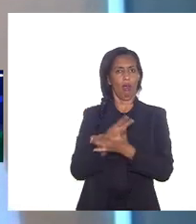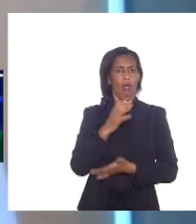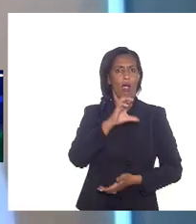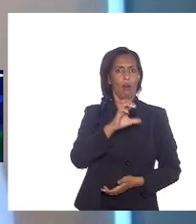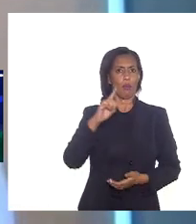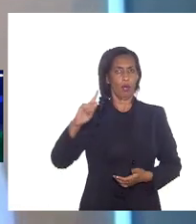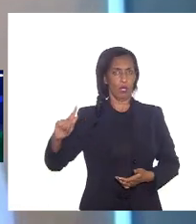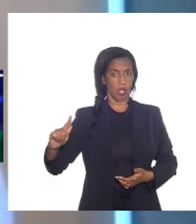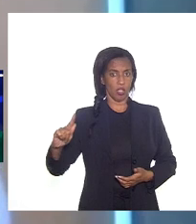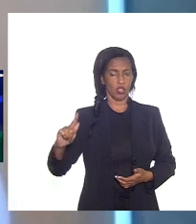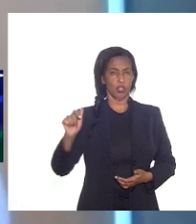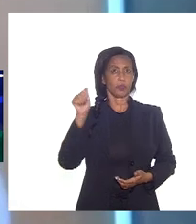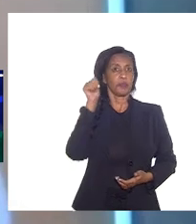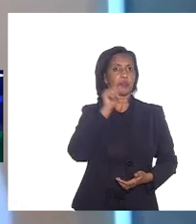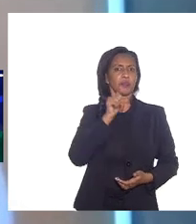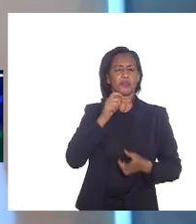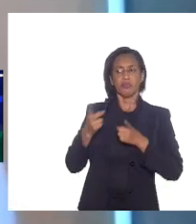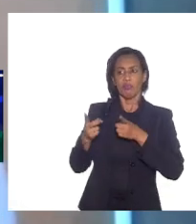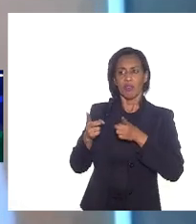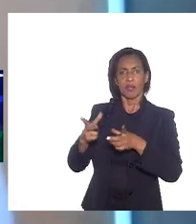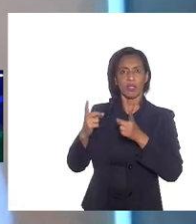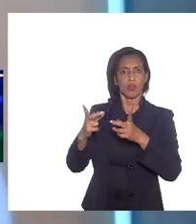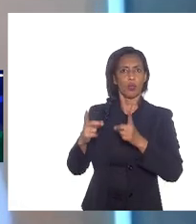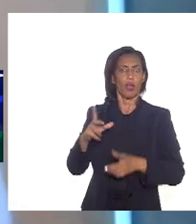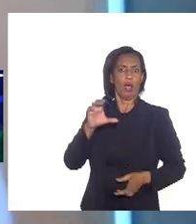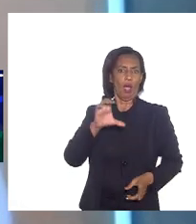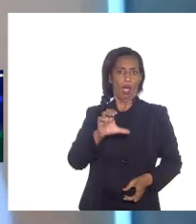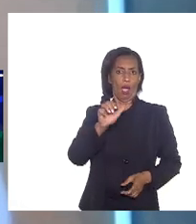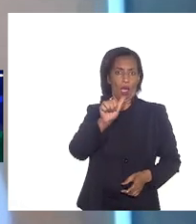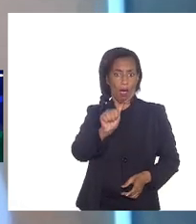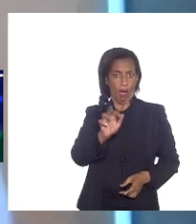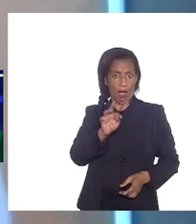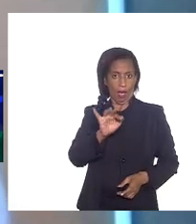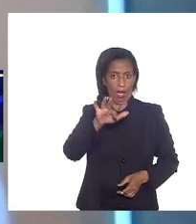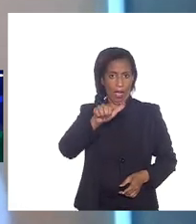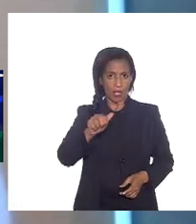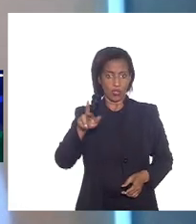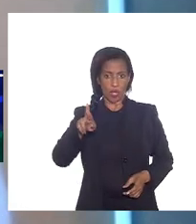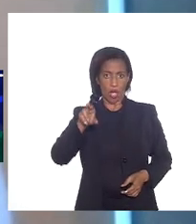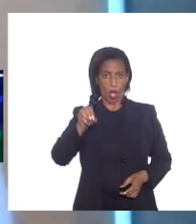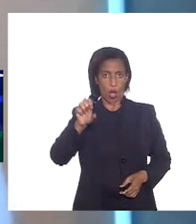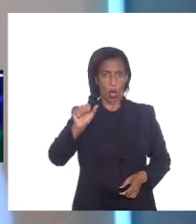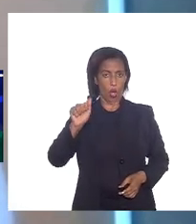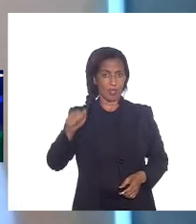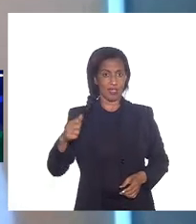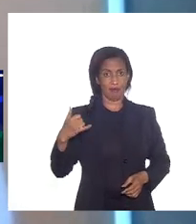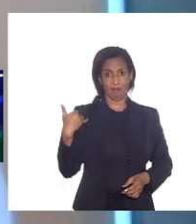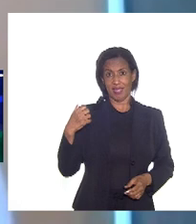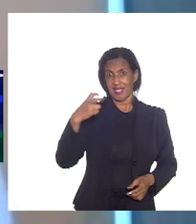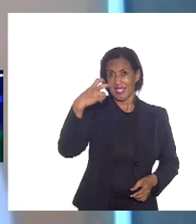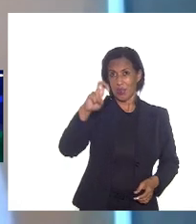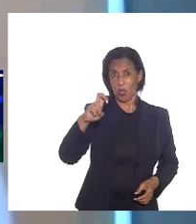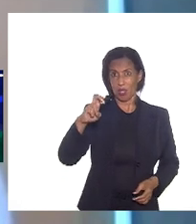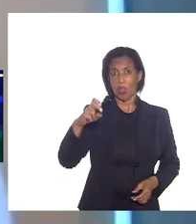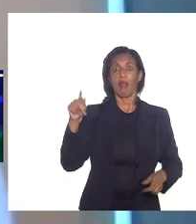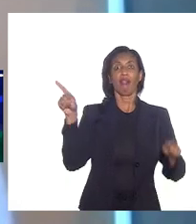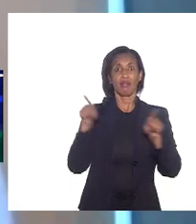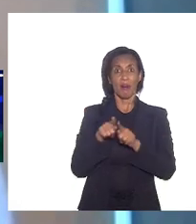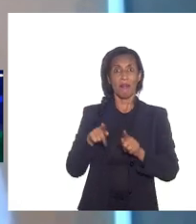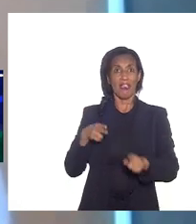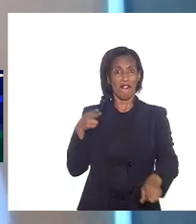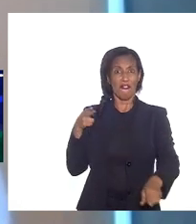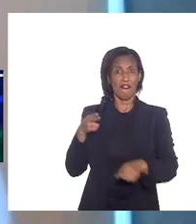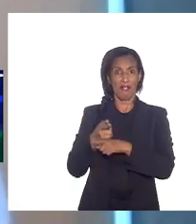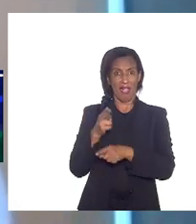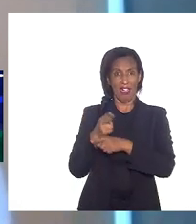a comerciante Kátia Rosa, jesuína, de 52 anos, foi esfaqueada por companheiro